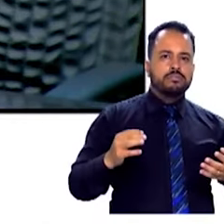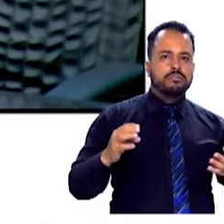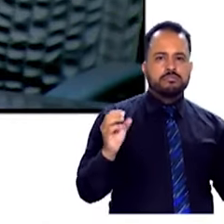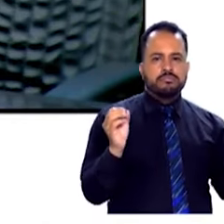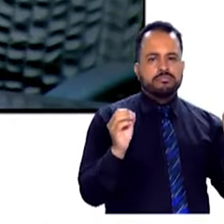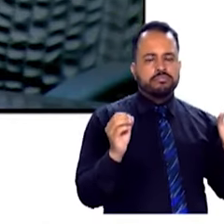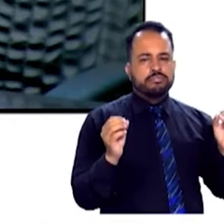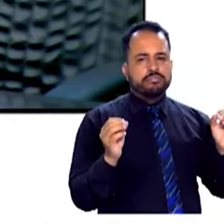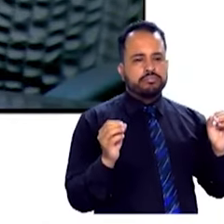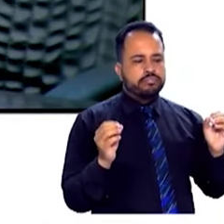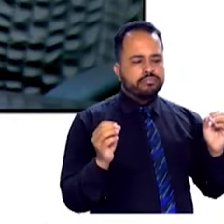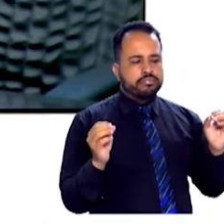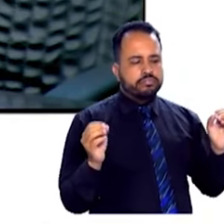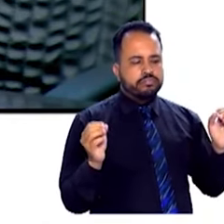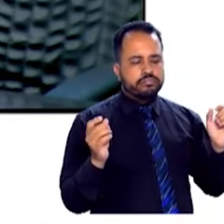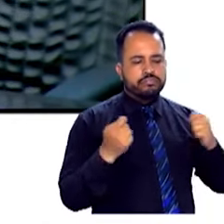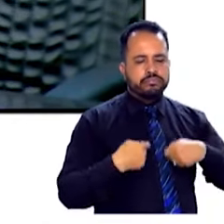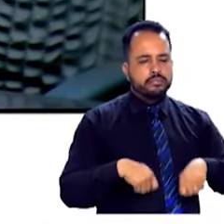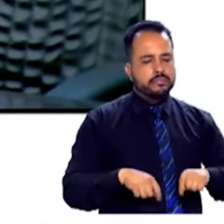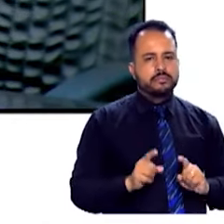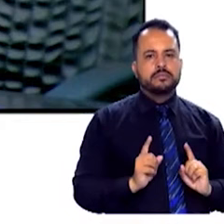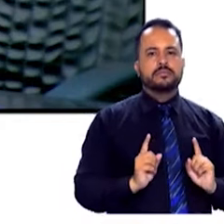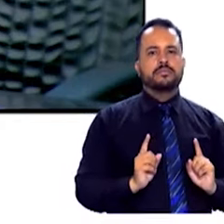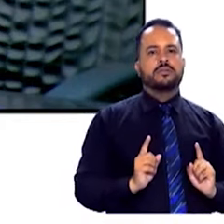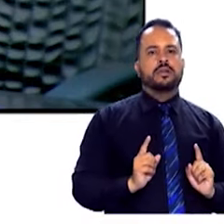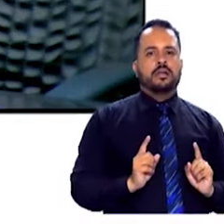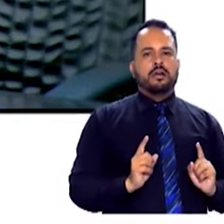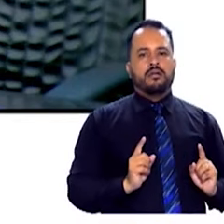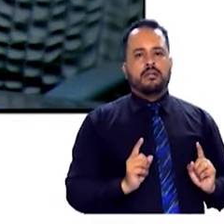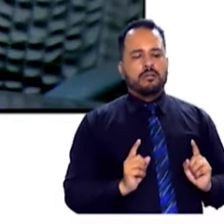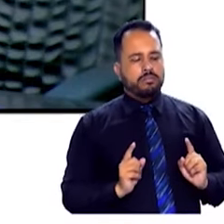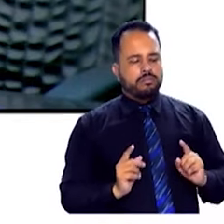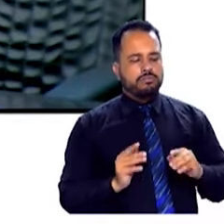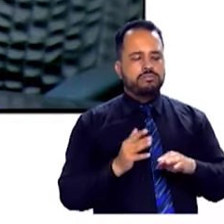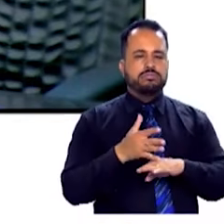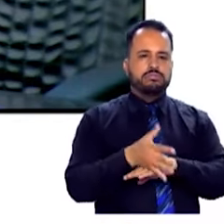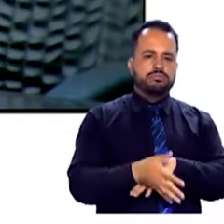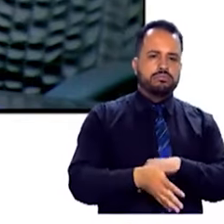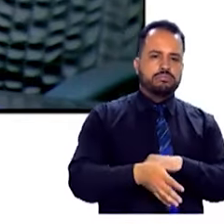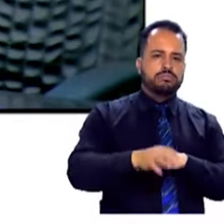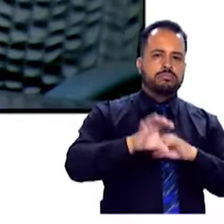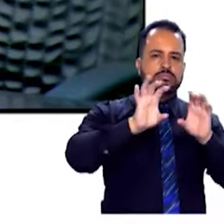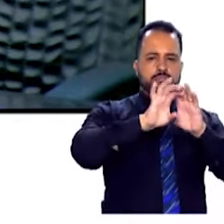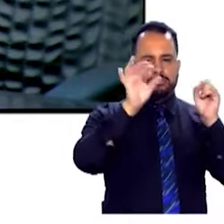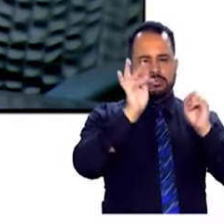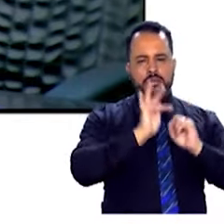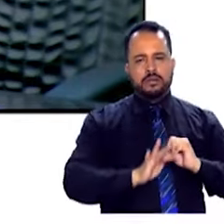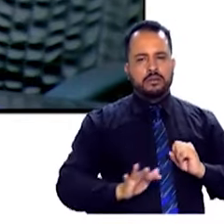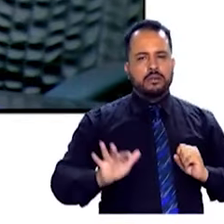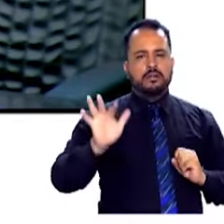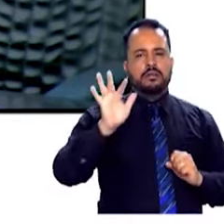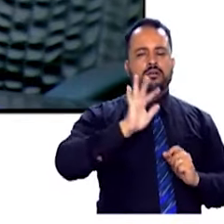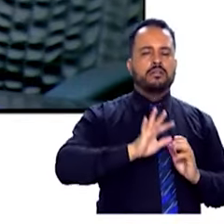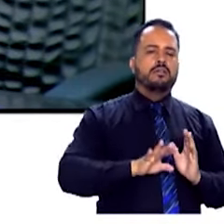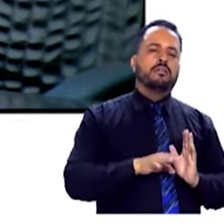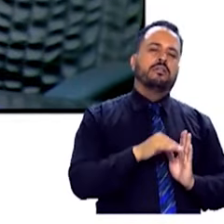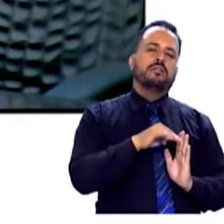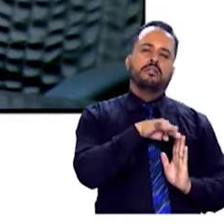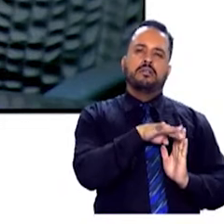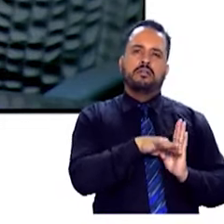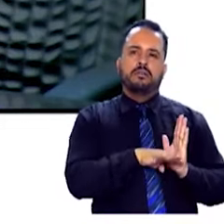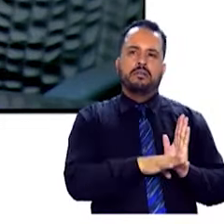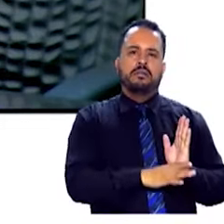a a o acesso ao Supremo Tribunal Federal eh outros fatores acabaram eh